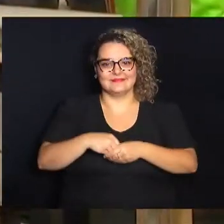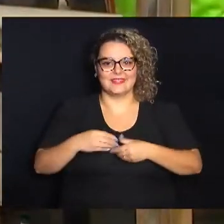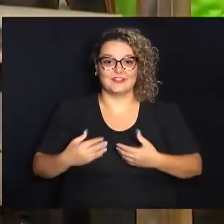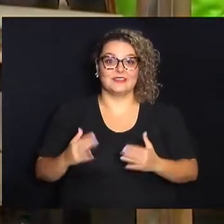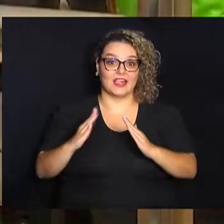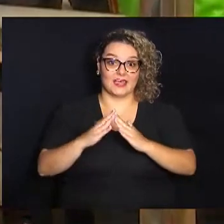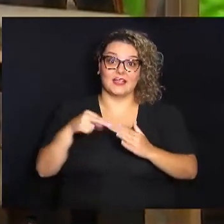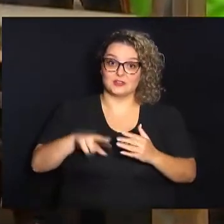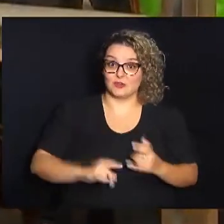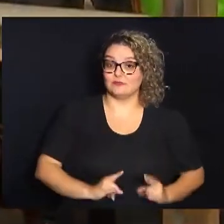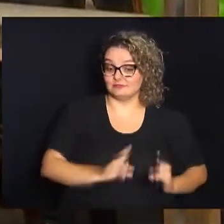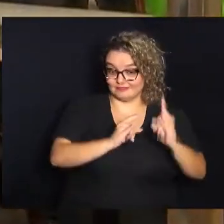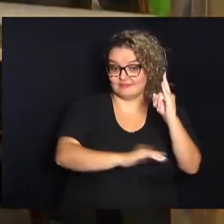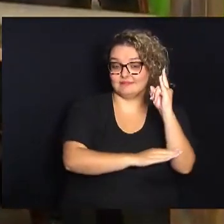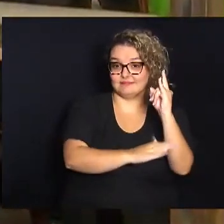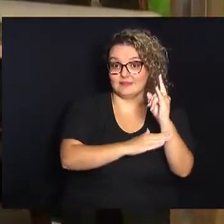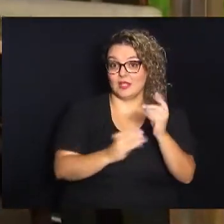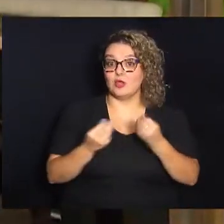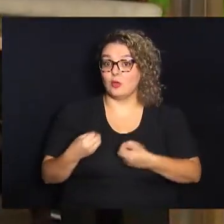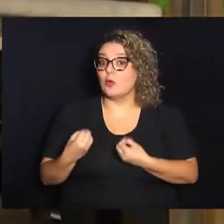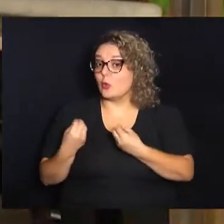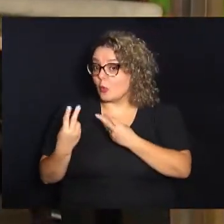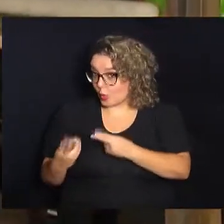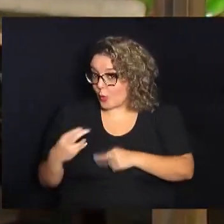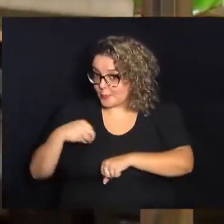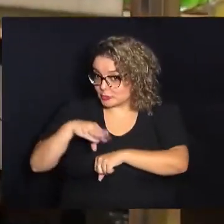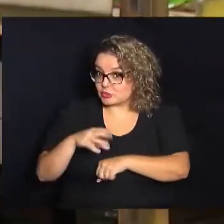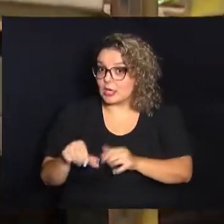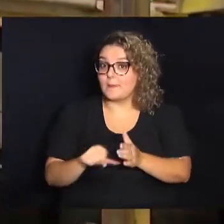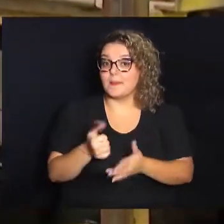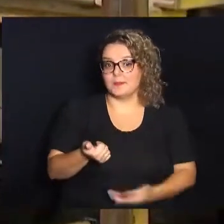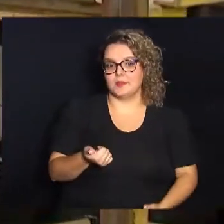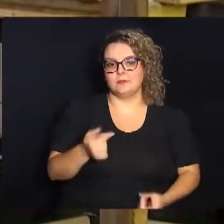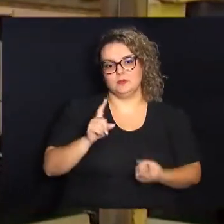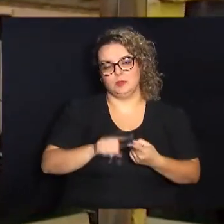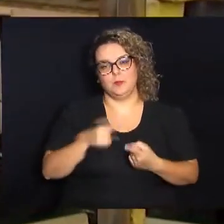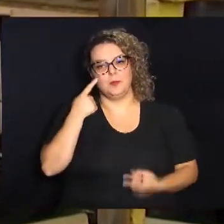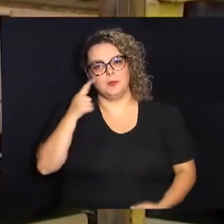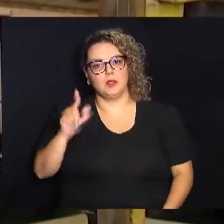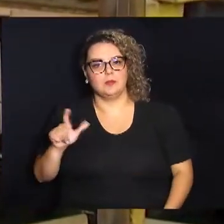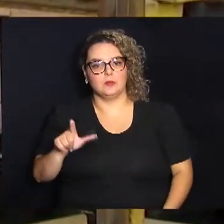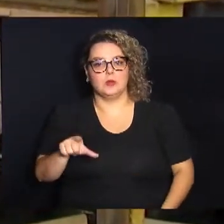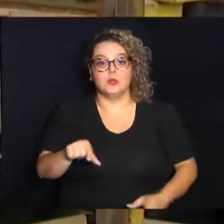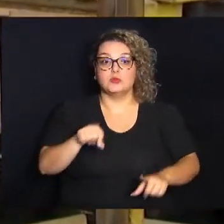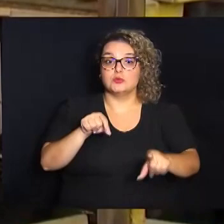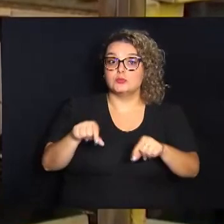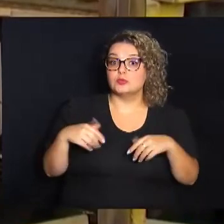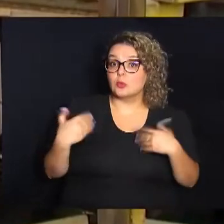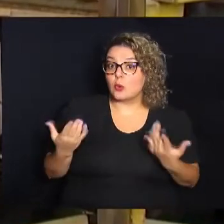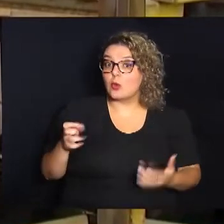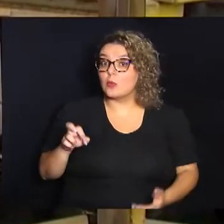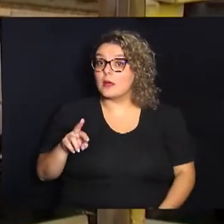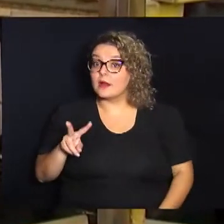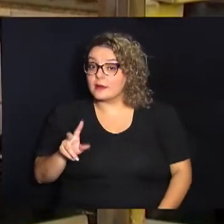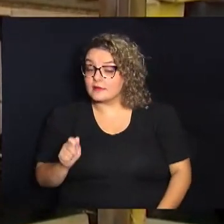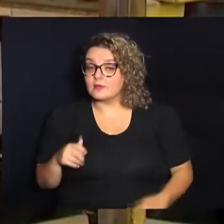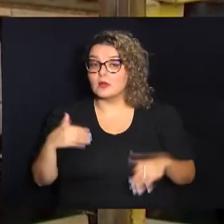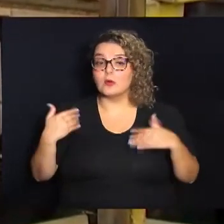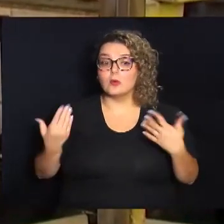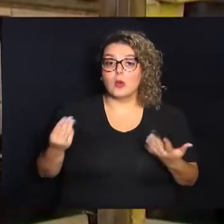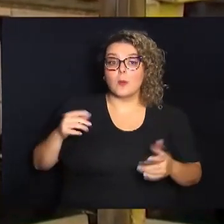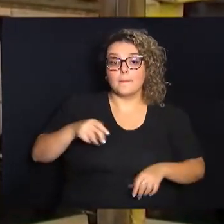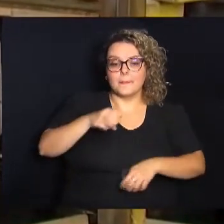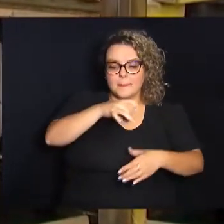apartamento, tá? Como dica, a primeira que eu dou, primeiro, obviamente, escolher qual erva você quer, qual planta, né, você